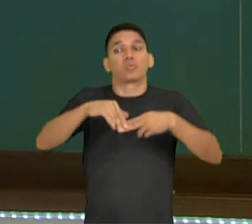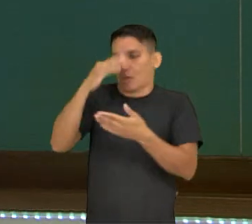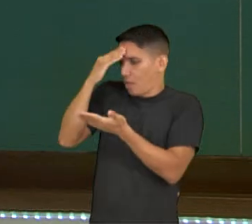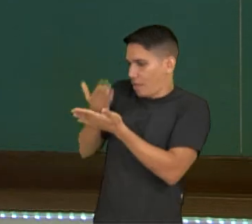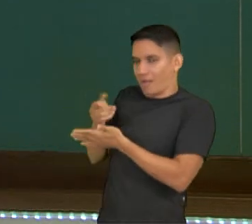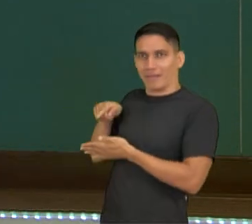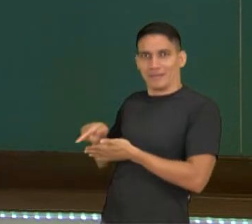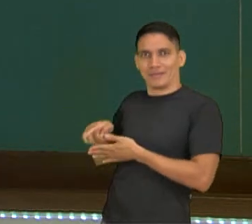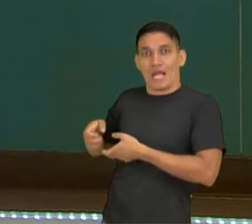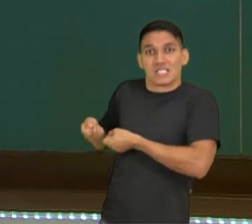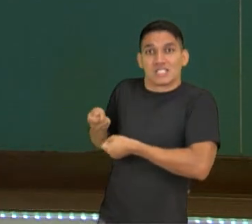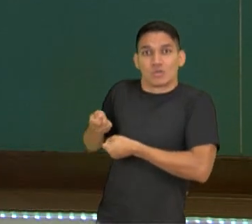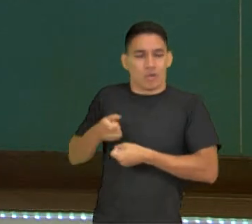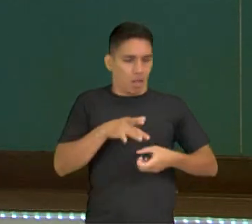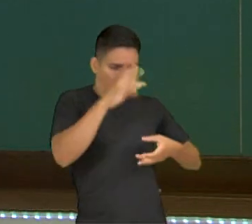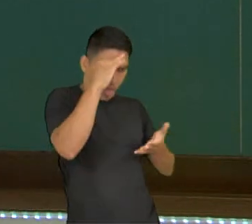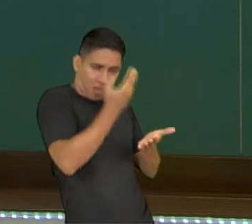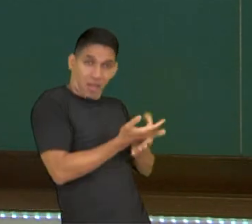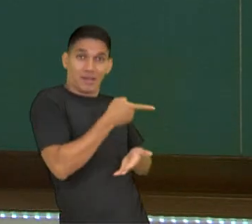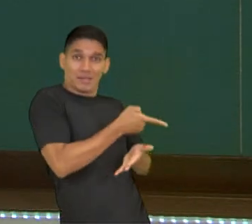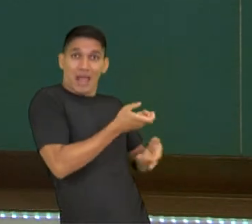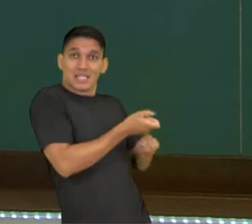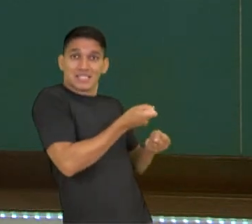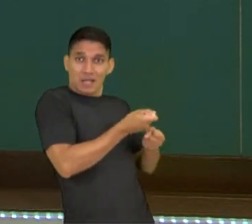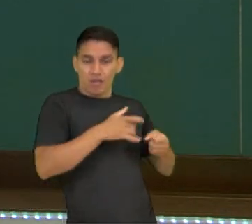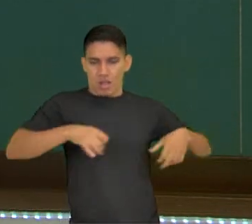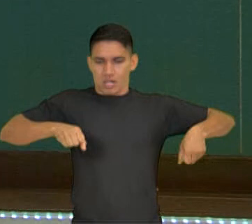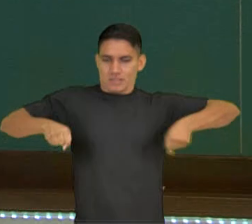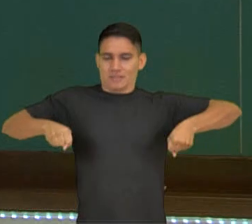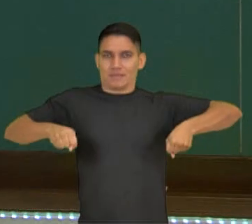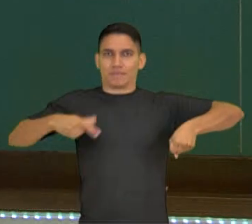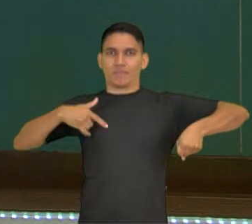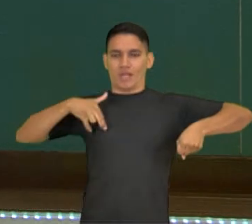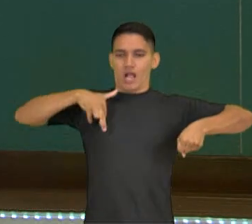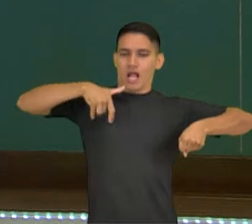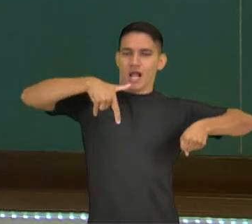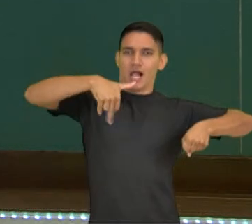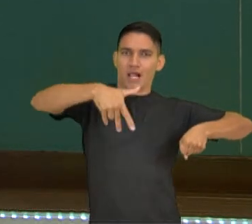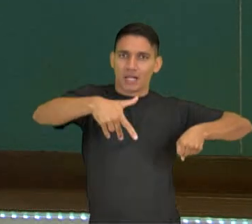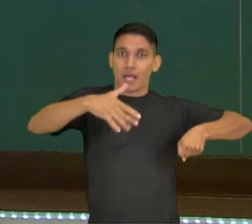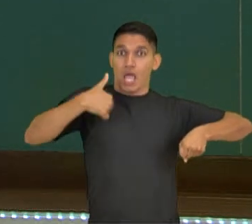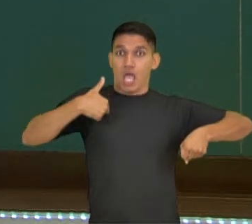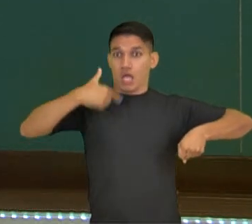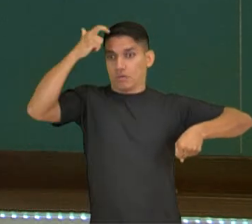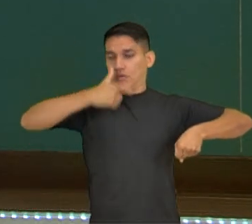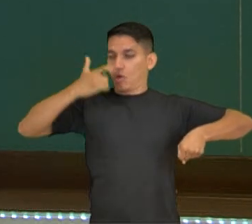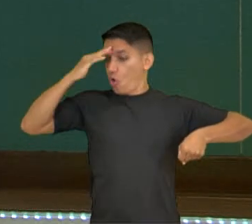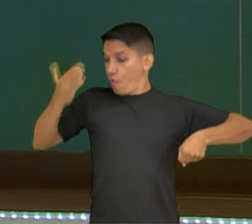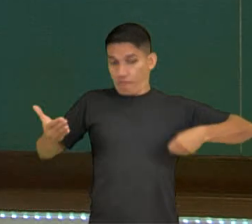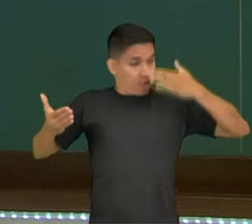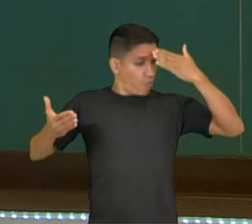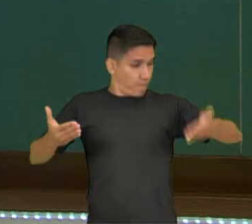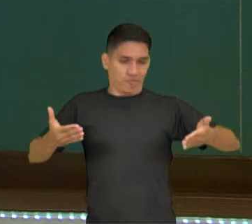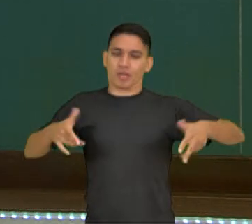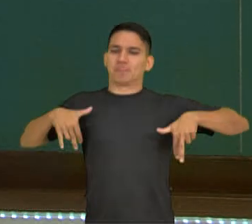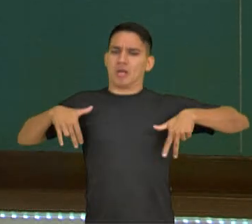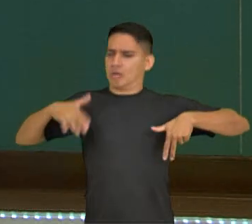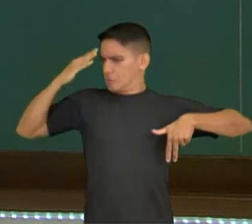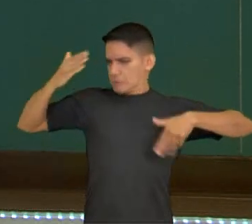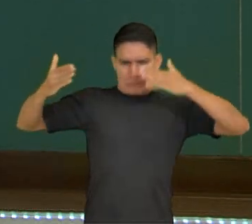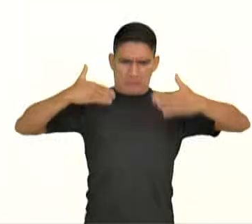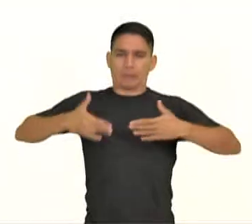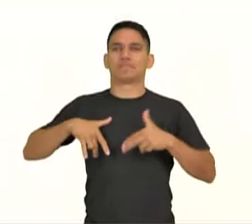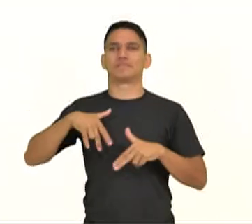A confiança dele, né, da pessoa que está lá em cima, nos demais. Ele está confiando que as pessoas não vão soltar ele,